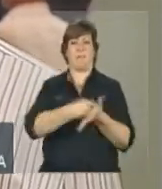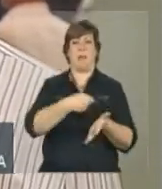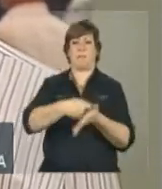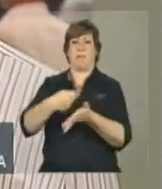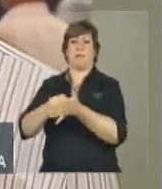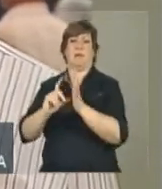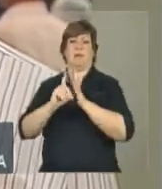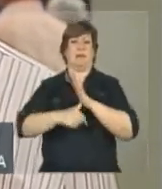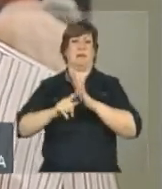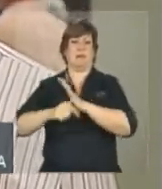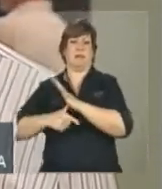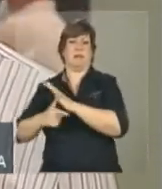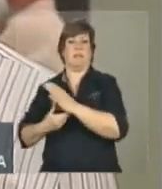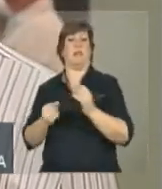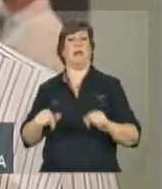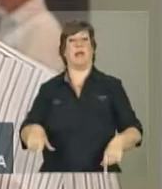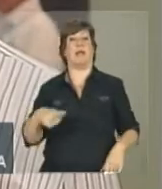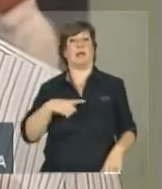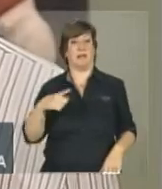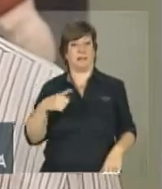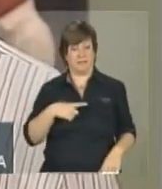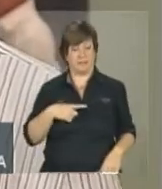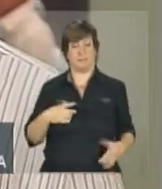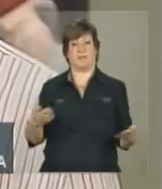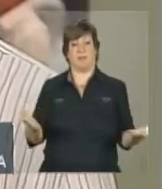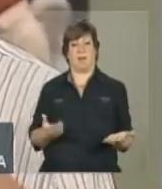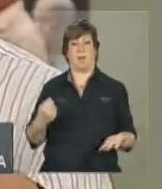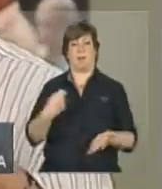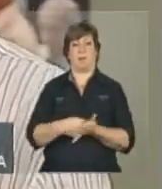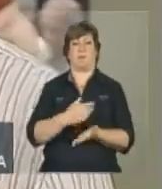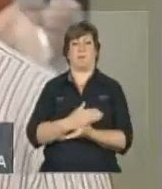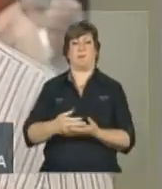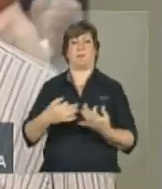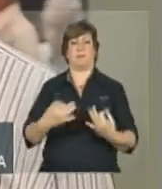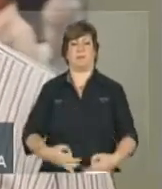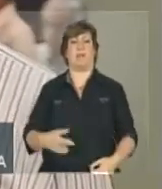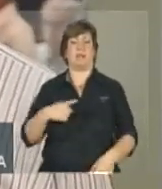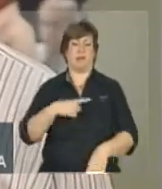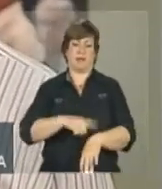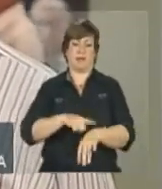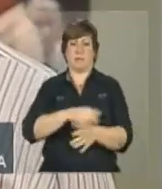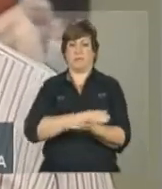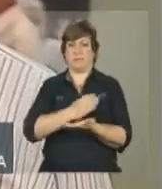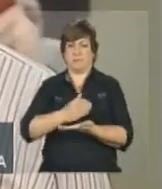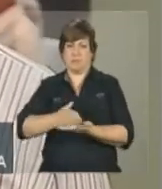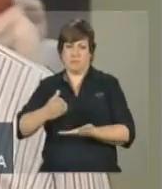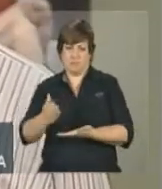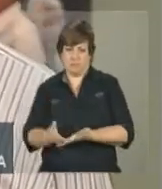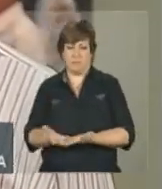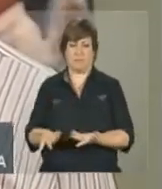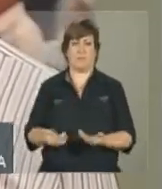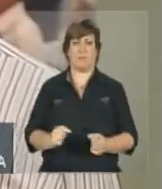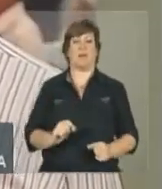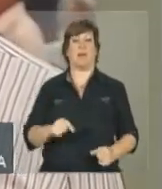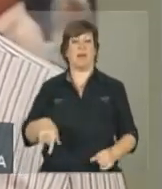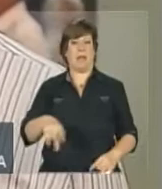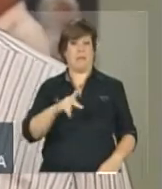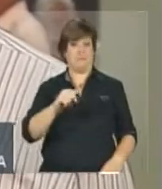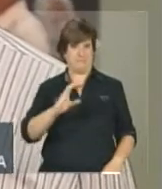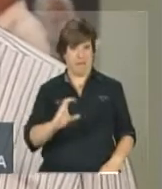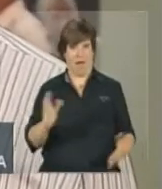que elas entravam num processo de cronológico de pagamento, independente de quando executou. Com o